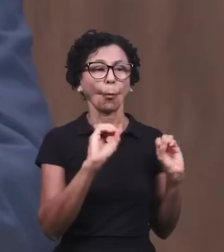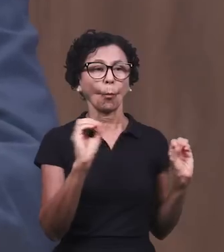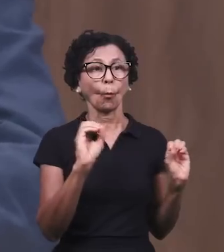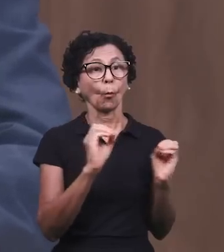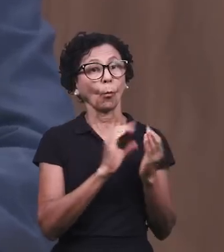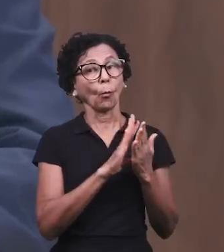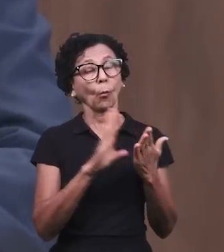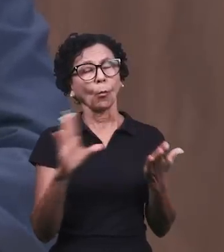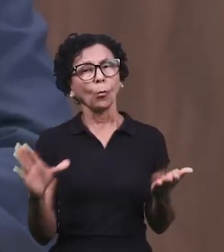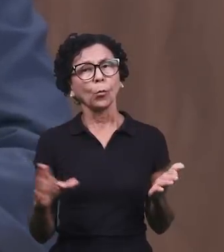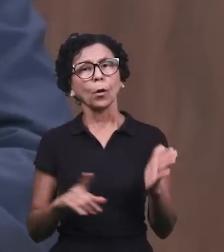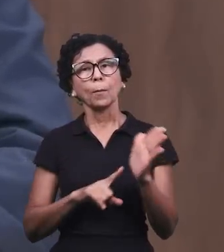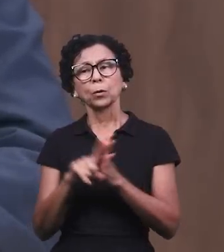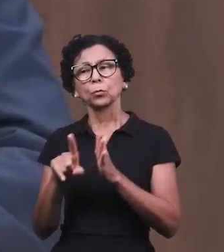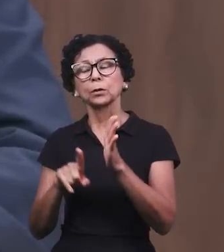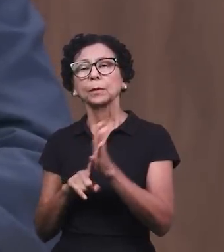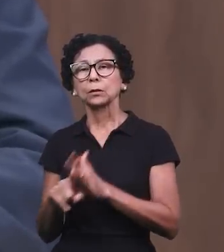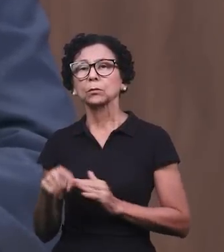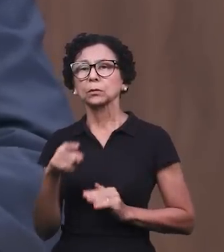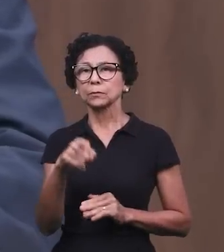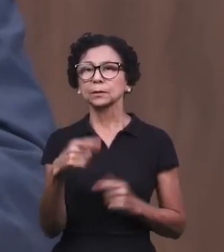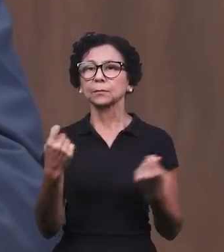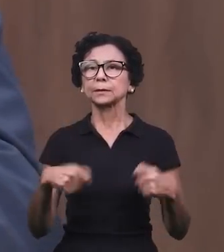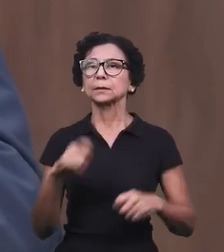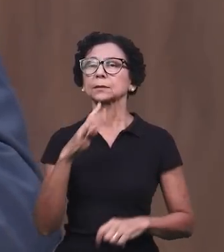dizer, não, está aqui ó, na palavra.